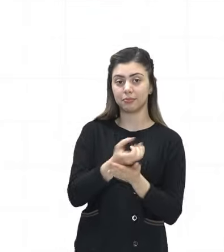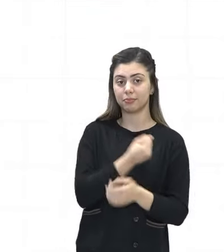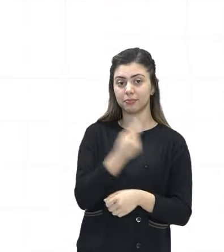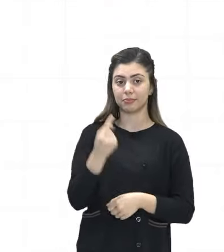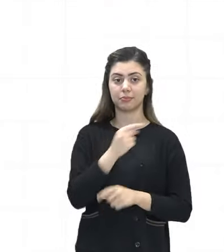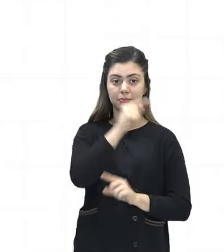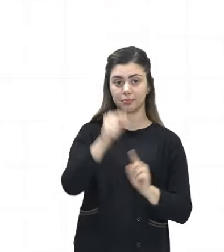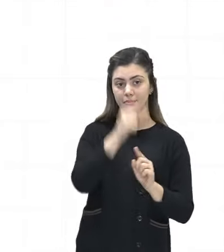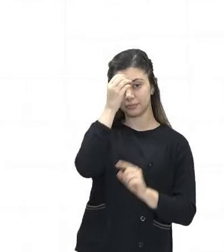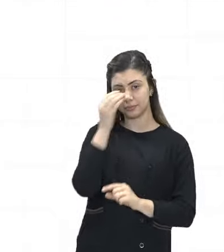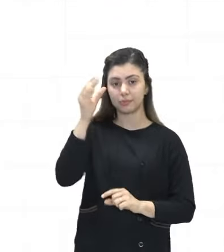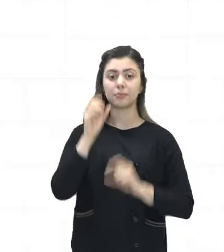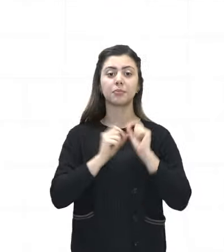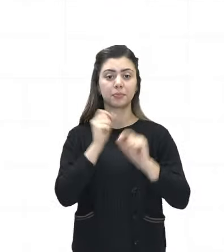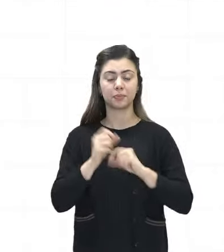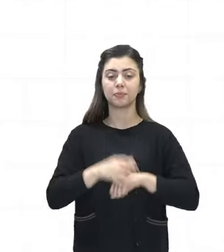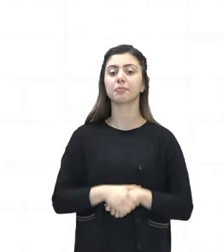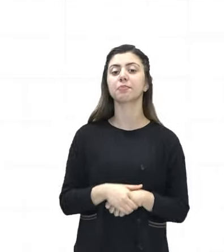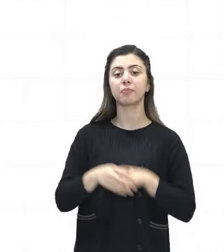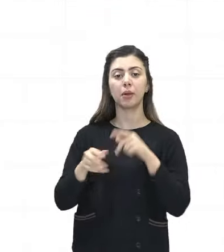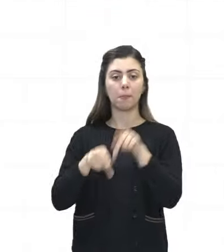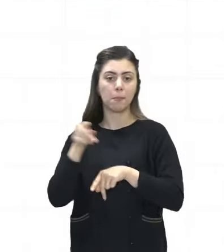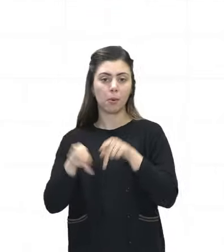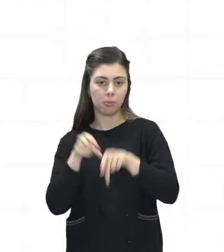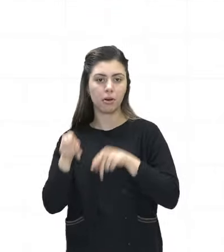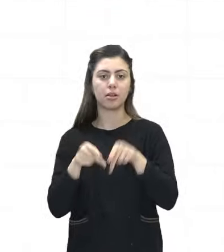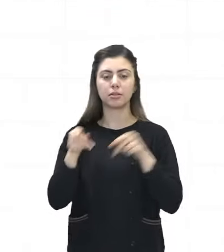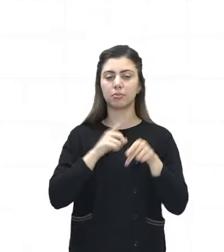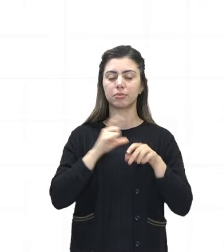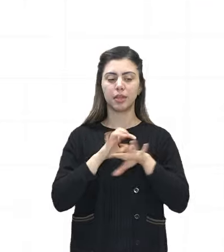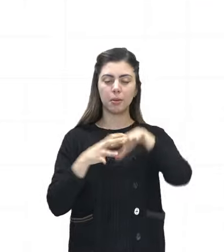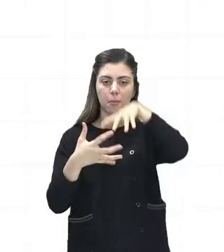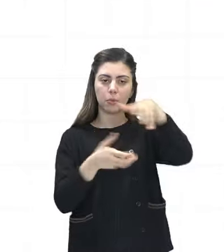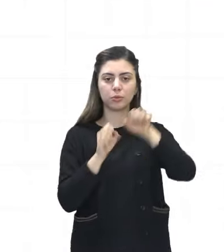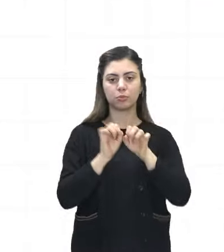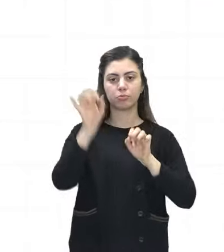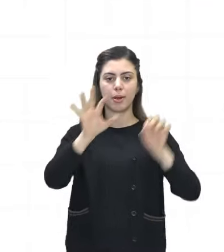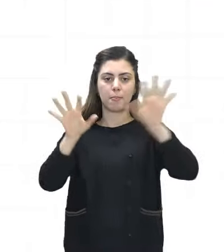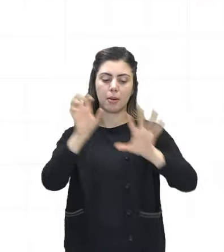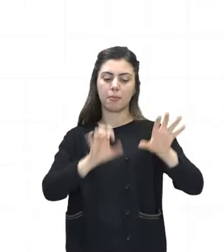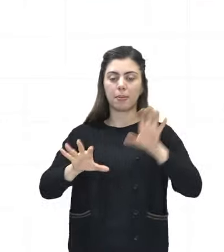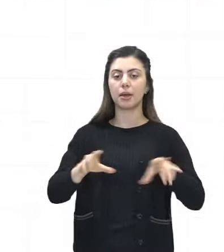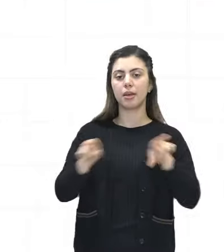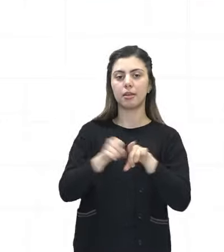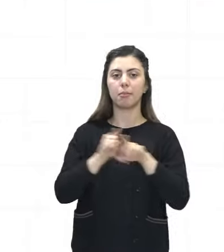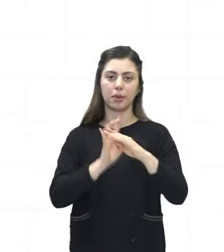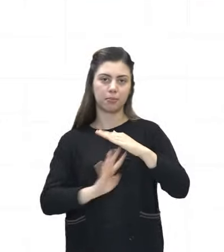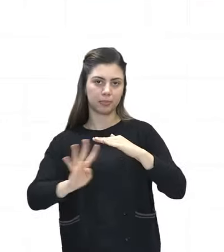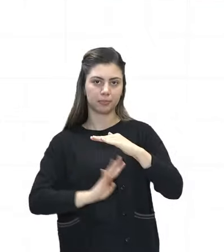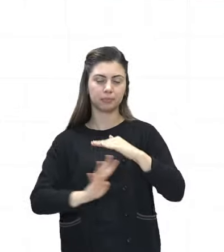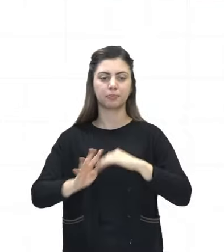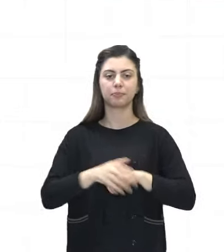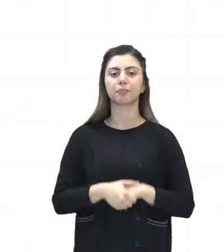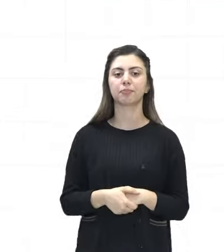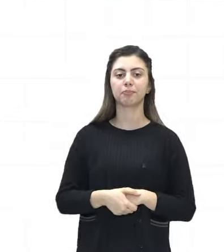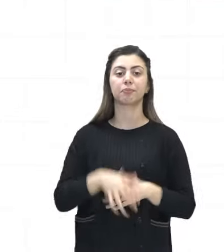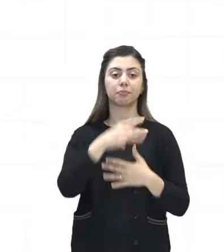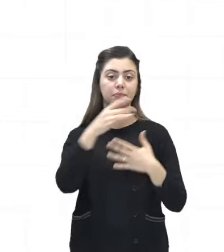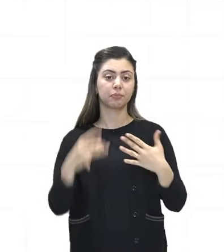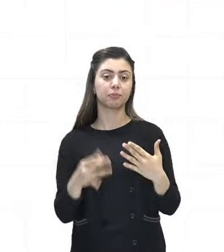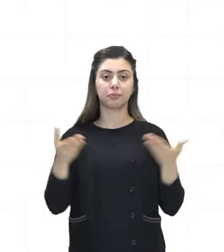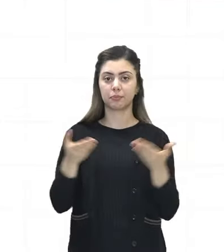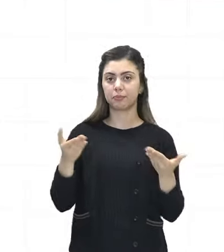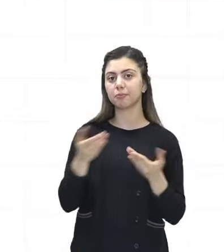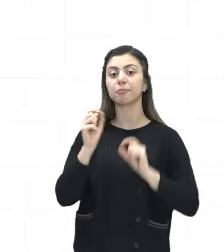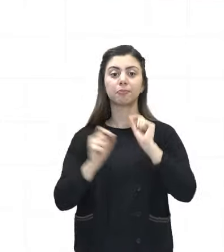um e ela tem como objeto de conhecimento distribuição da população mundial e deslocamentos populacionais detalhamento desse